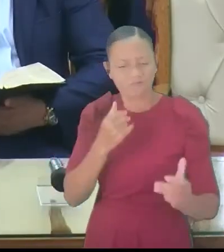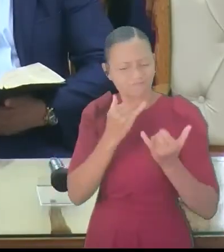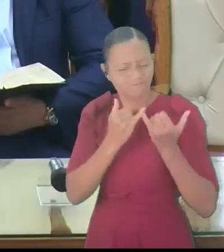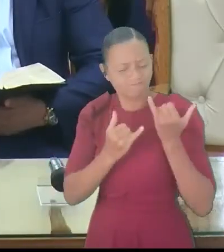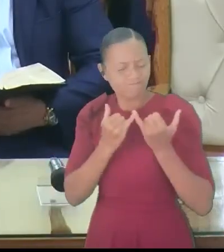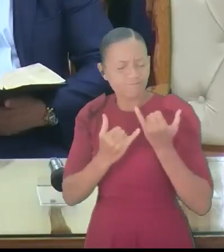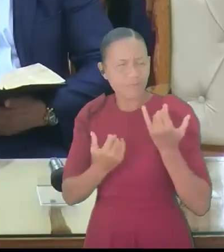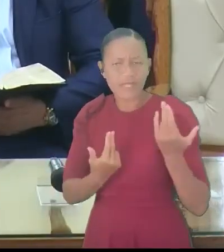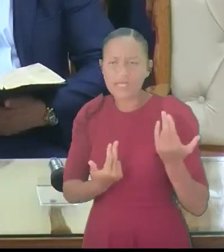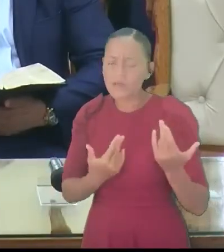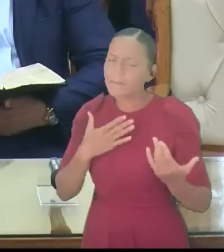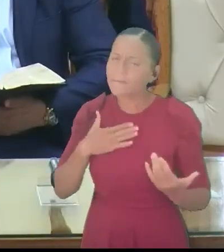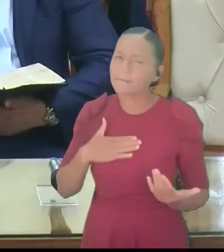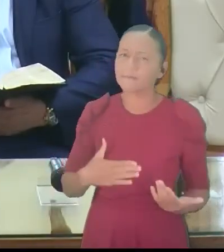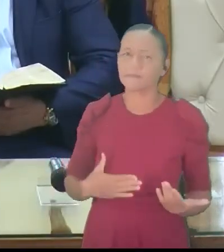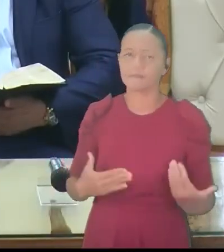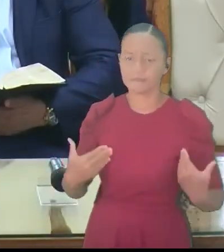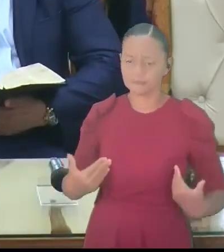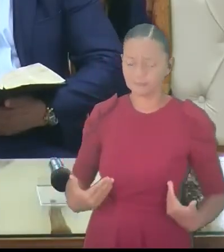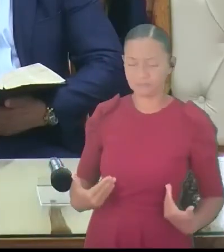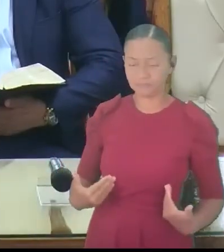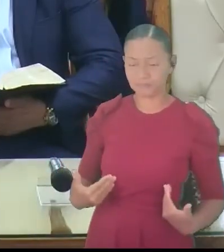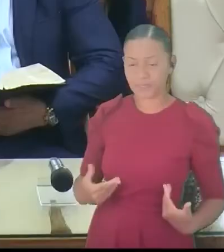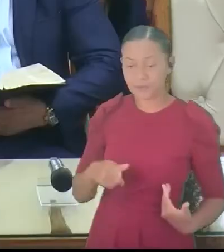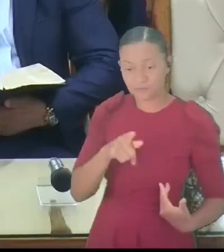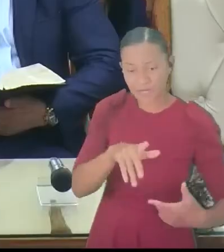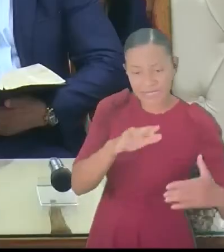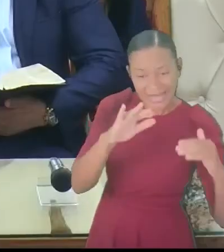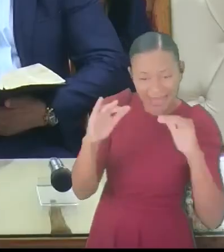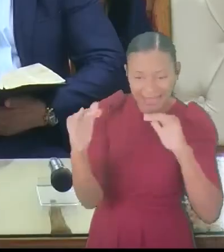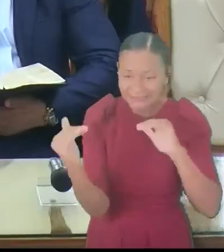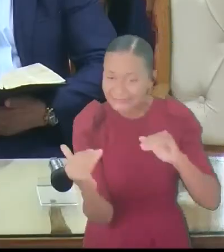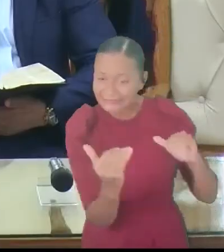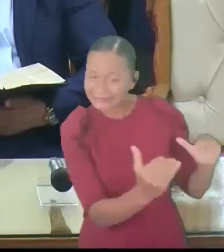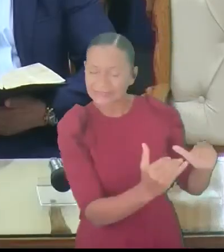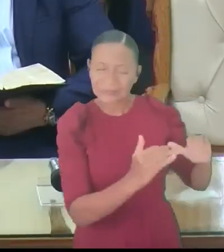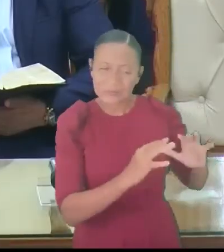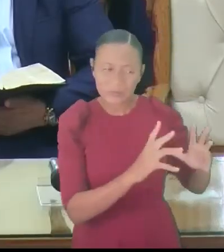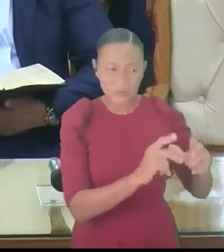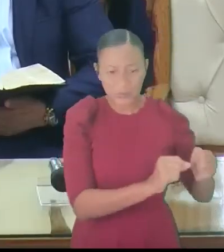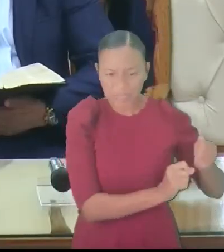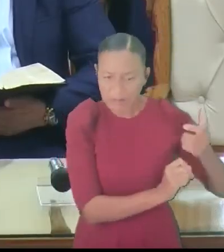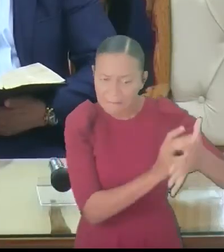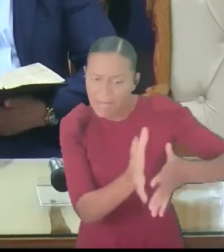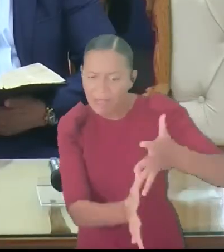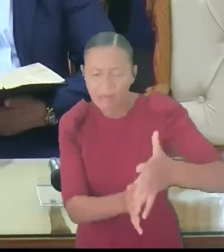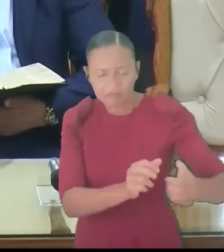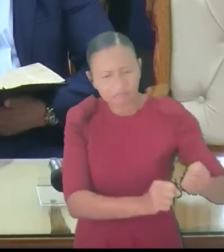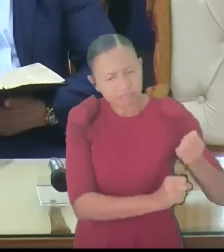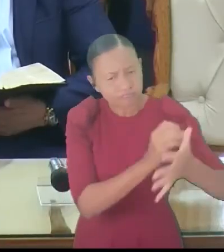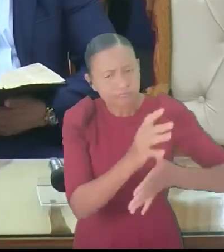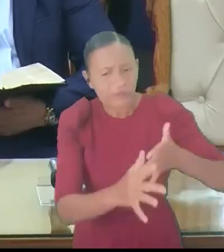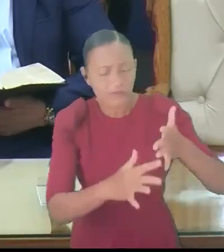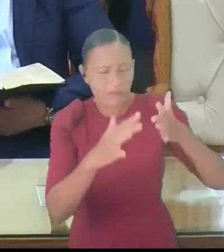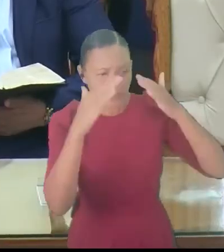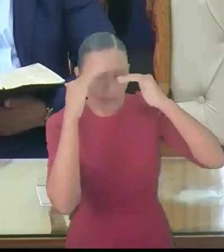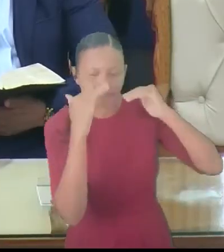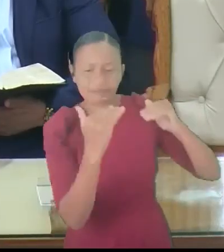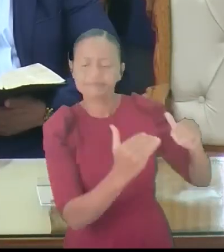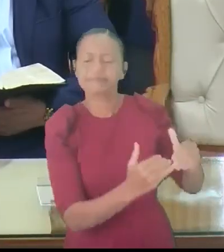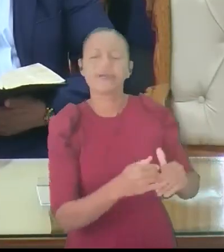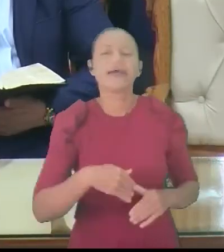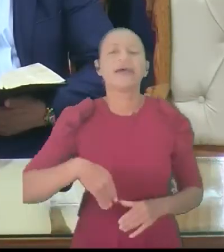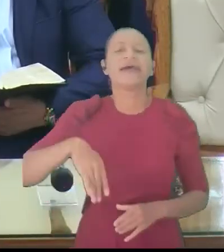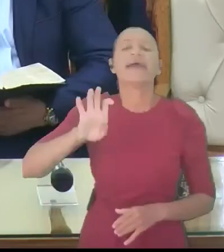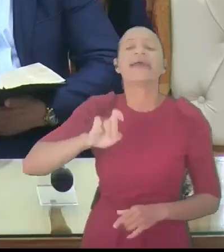mim. E a ele ouvireis em tudo quanto ele vos disser. Quem era esse profeta